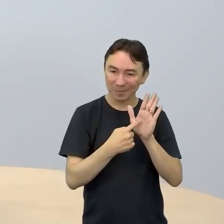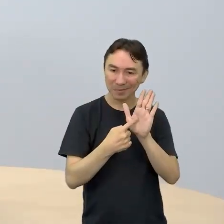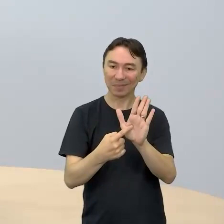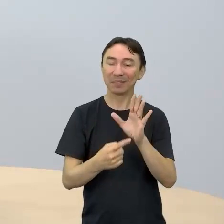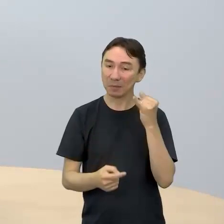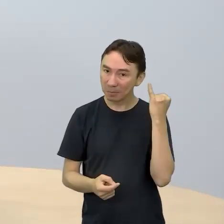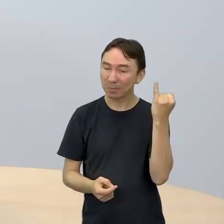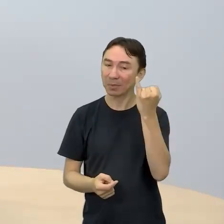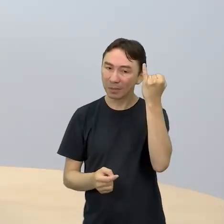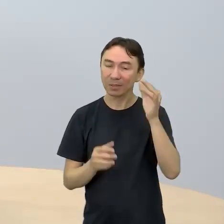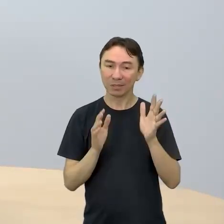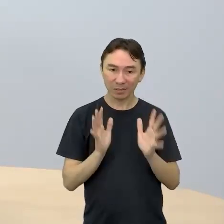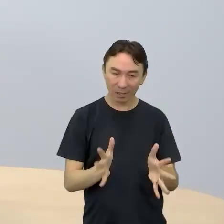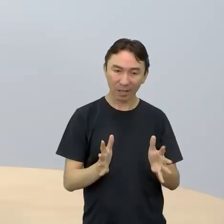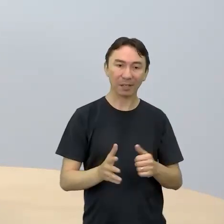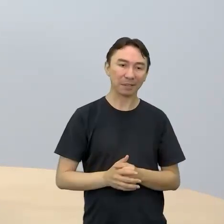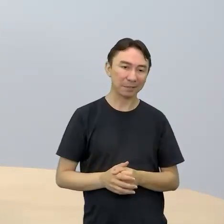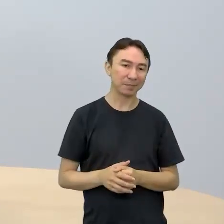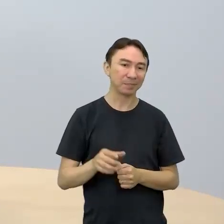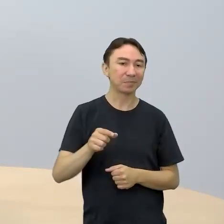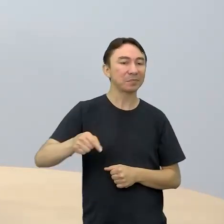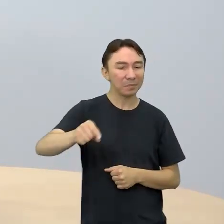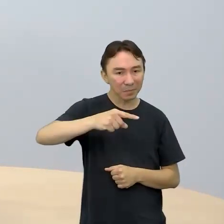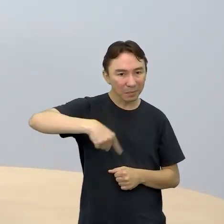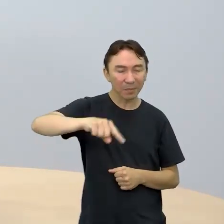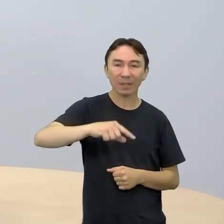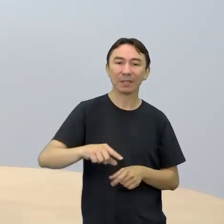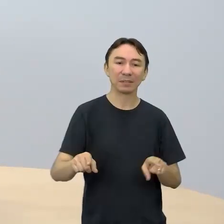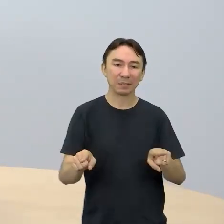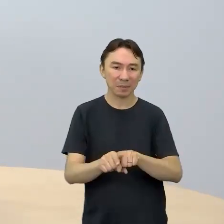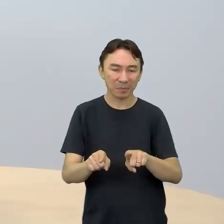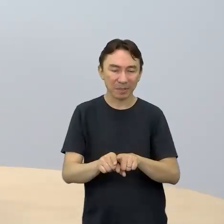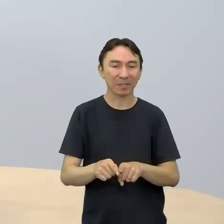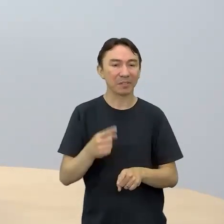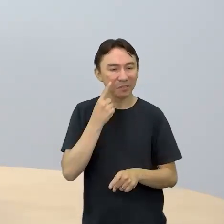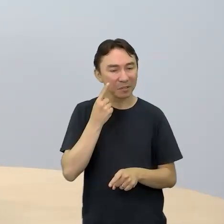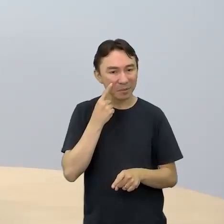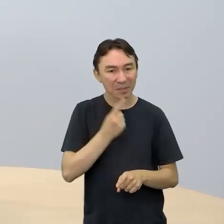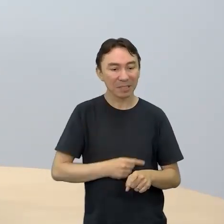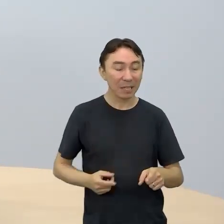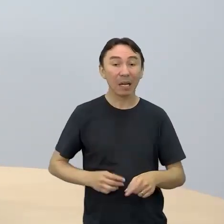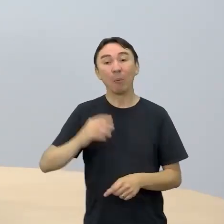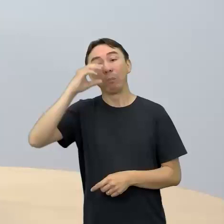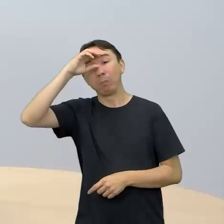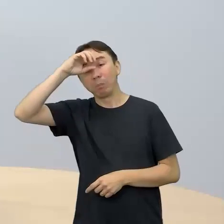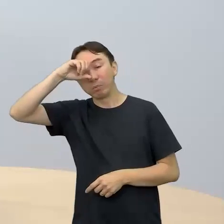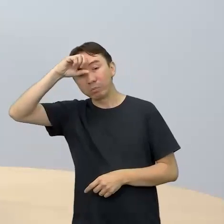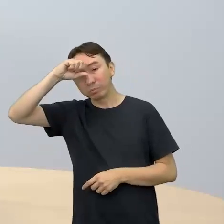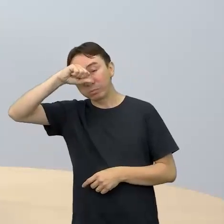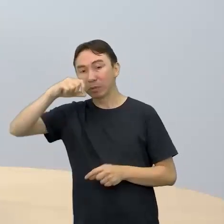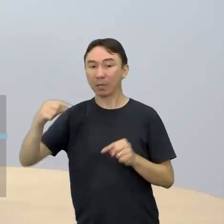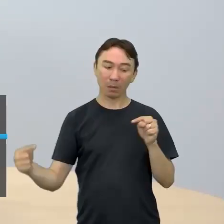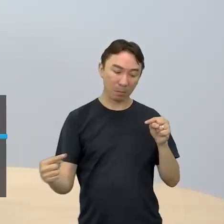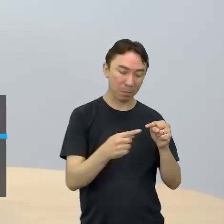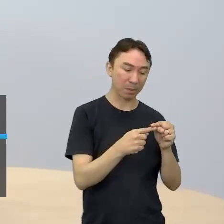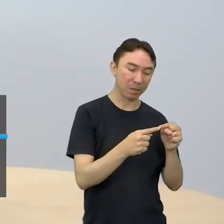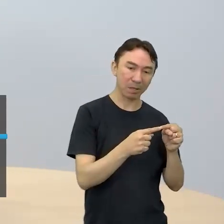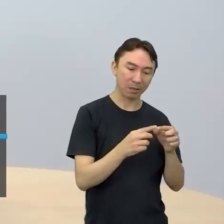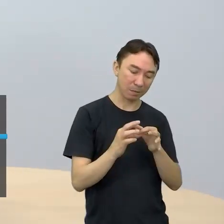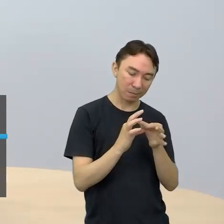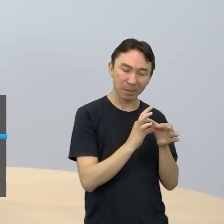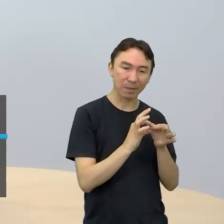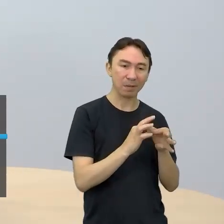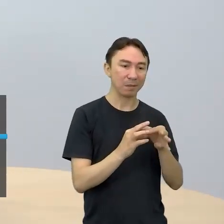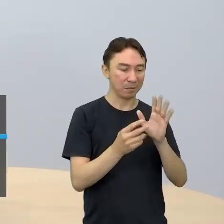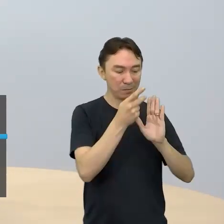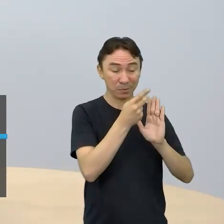selecionamos essa metodologia, aprendizagem baseada em projetos, tendo em vista a questão de metodologias ativas, como a Gisele já